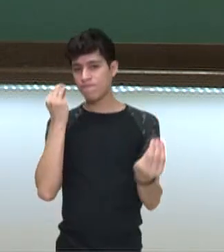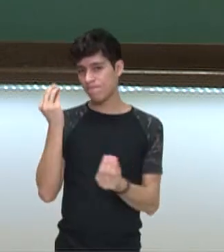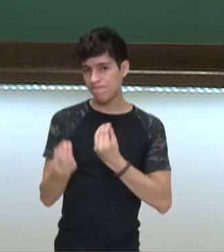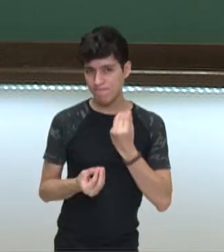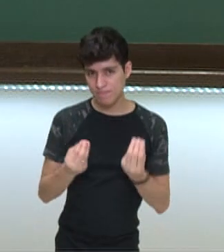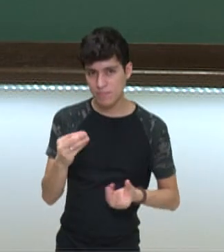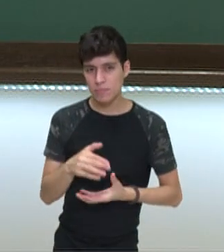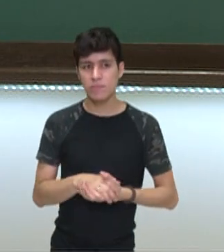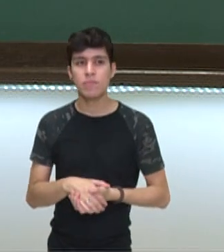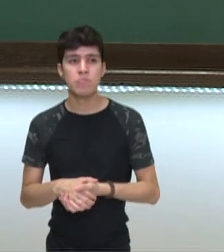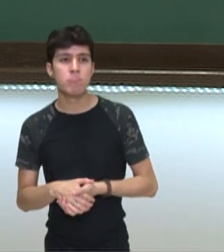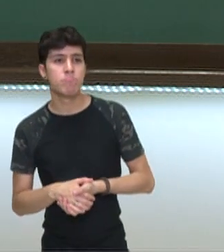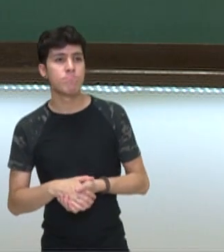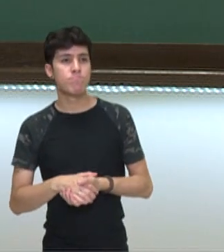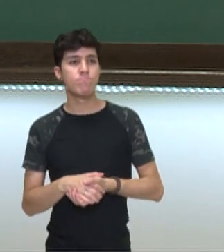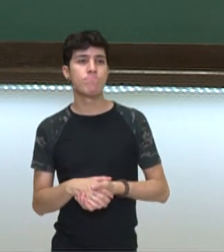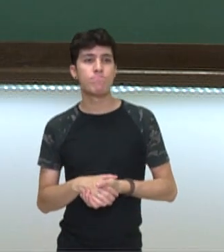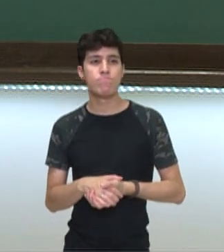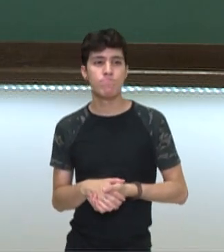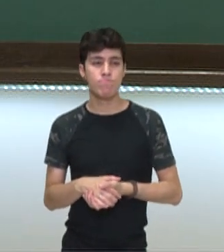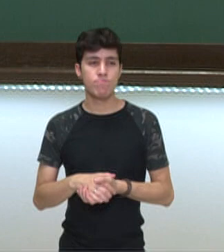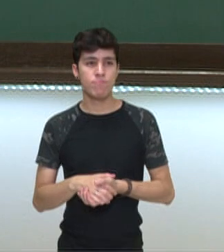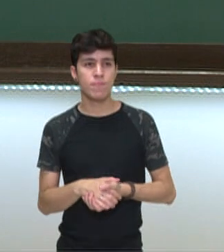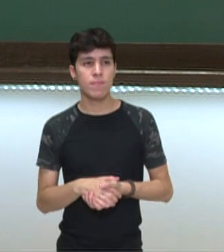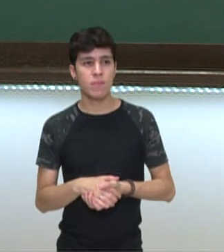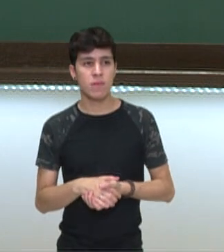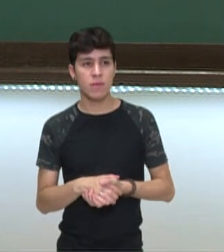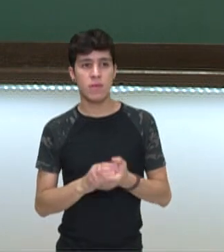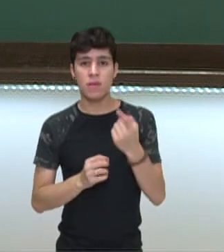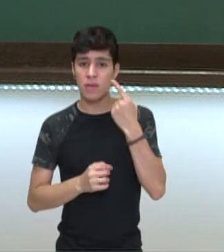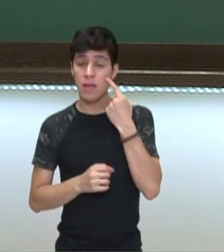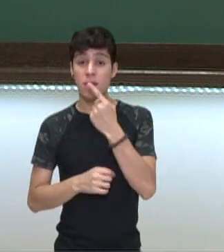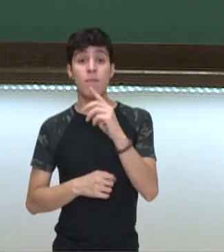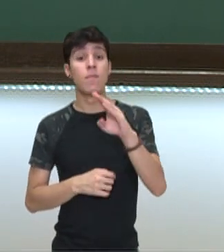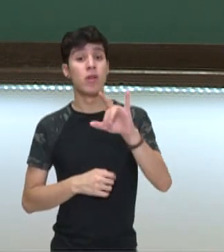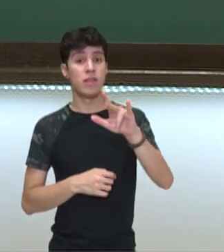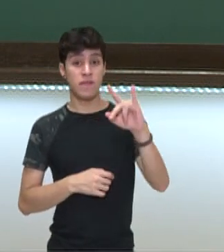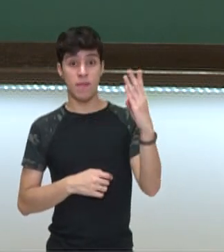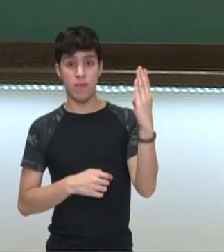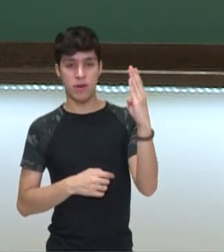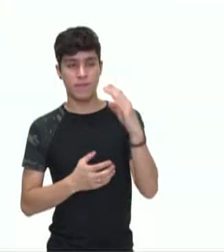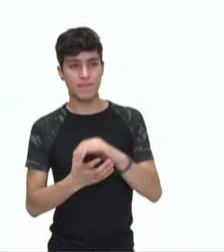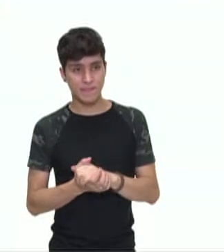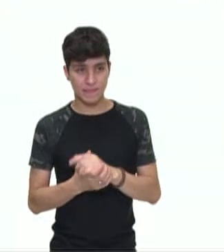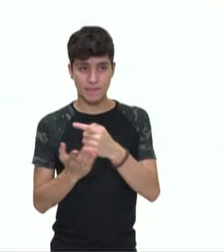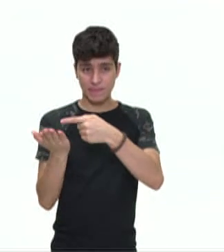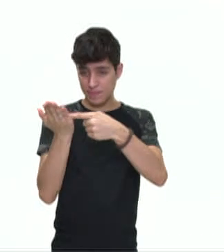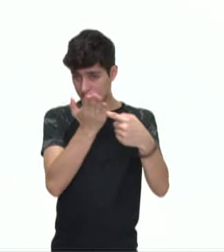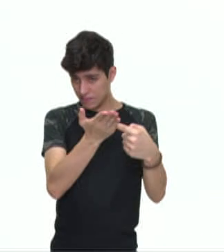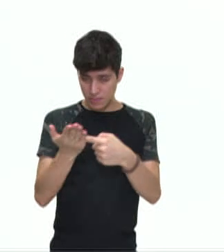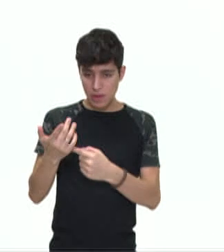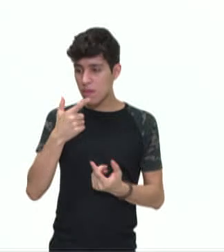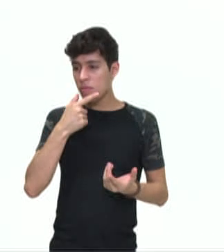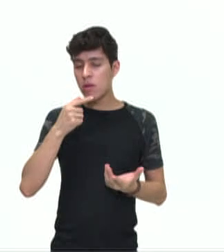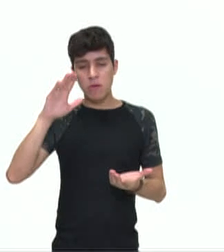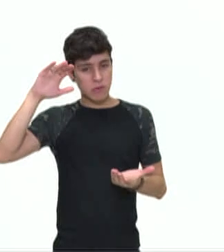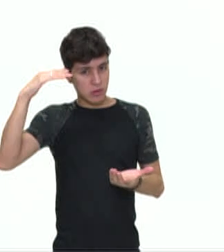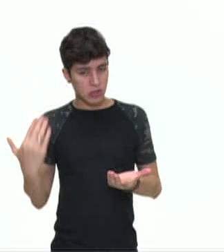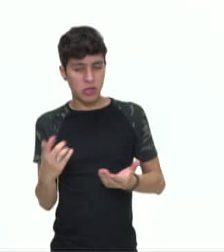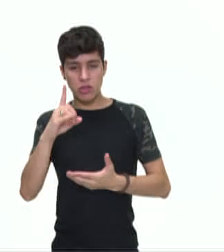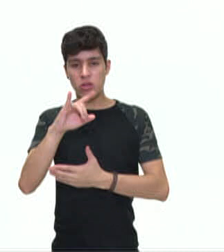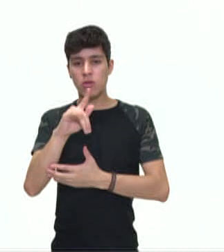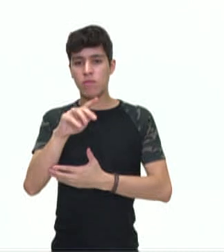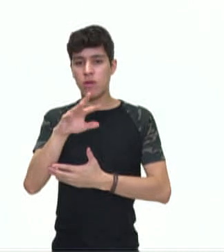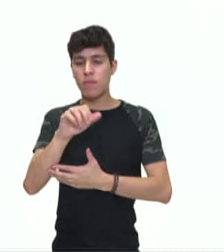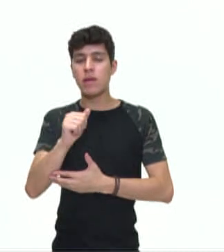Bolívia. Como vocês podem ver aqui no mapa, o território do Acre, esse tratado foi firmado pelo grande diplomata brasileiro